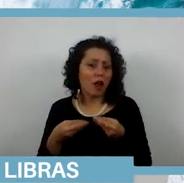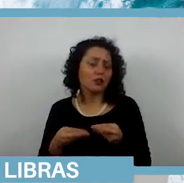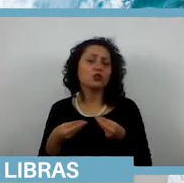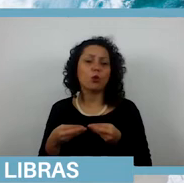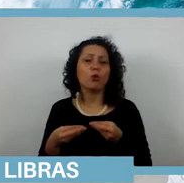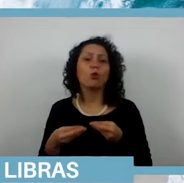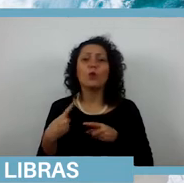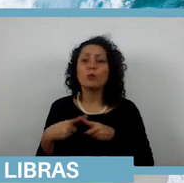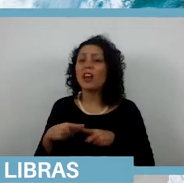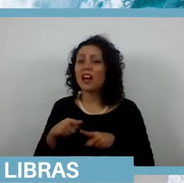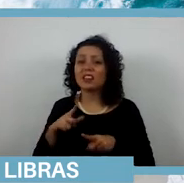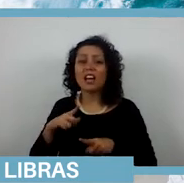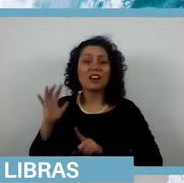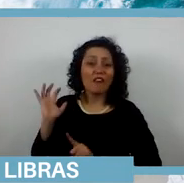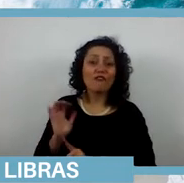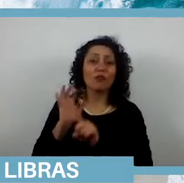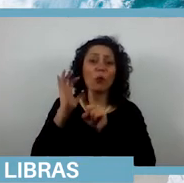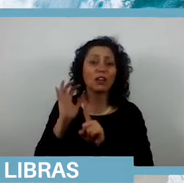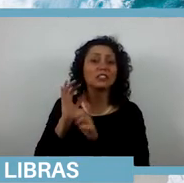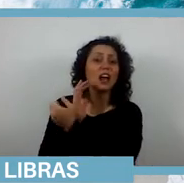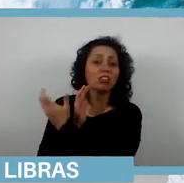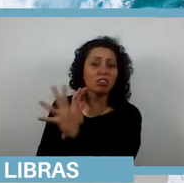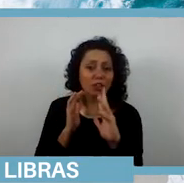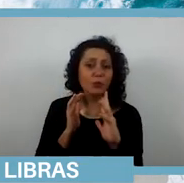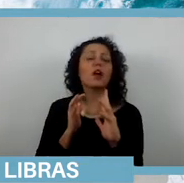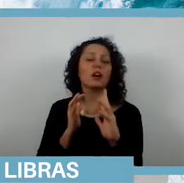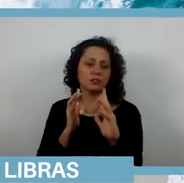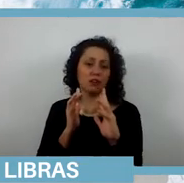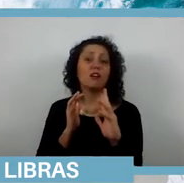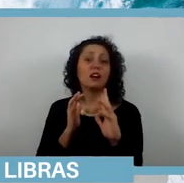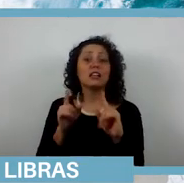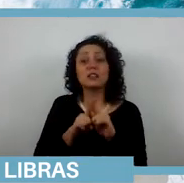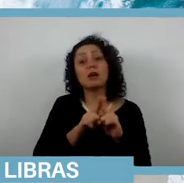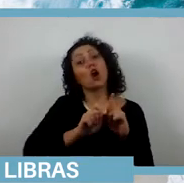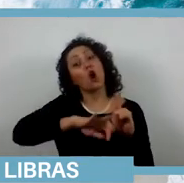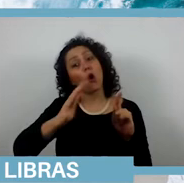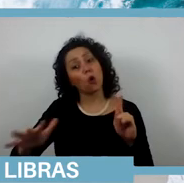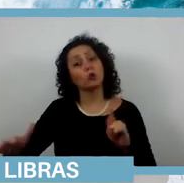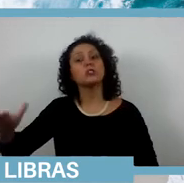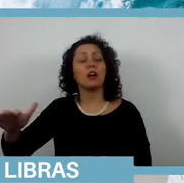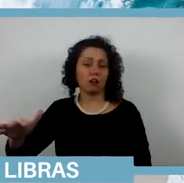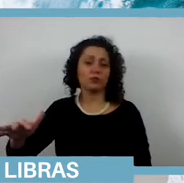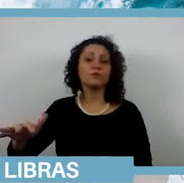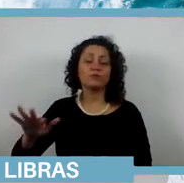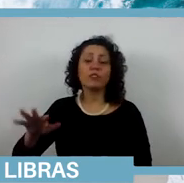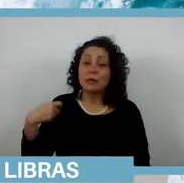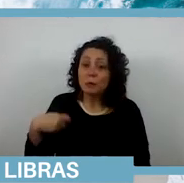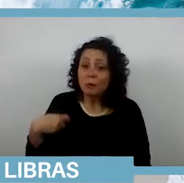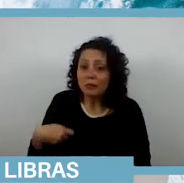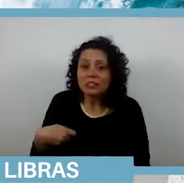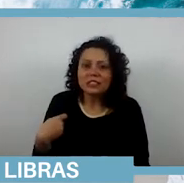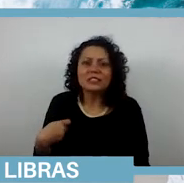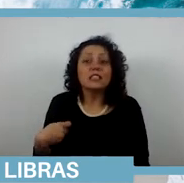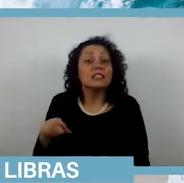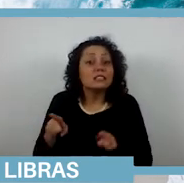gente vê hoje em dia do Plástico e principalmente de todas as consequências que chegam e para os oceanos mas a gente tem que dar uma atenção especial para